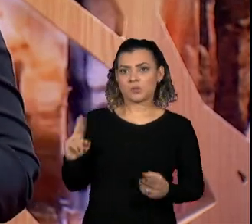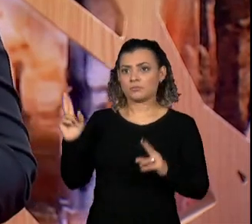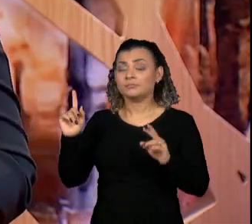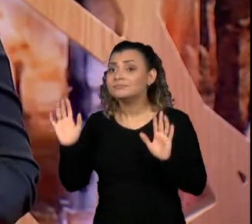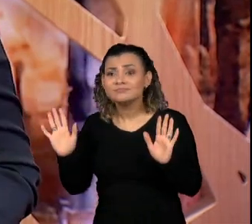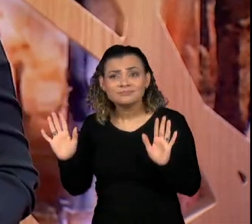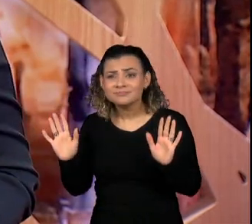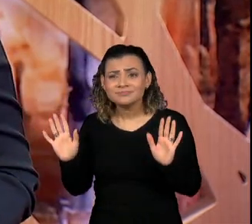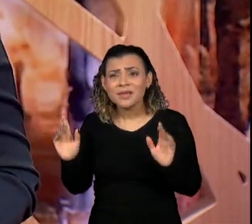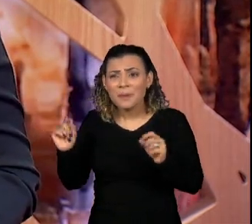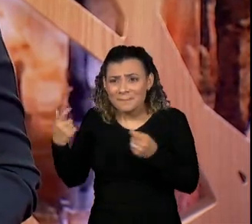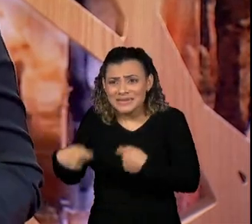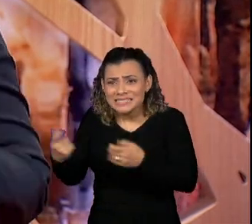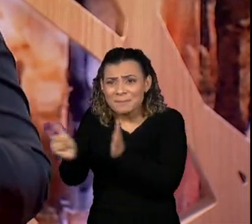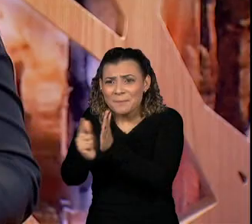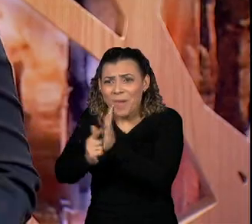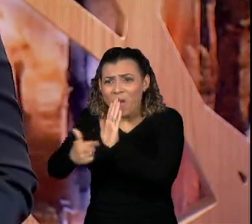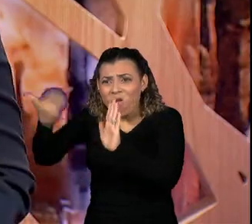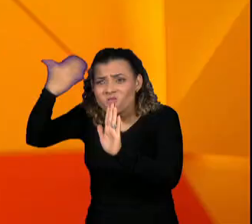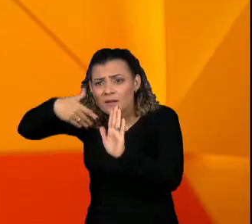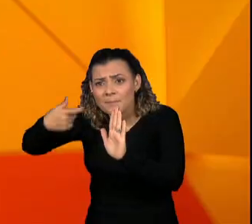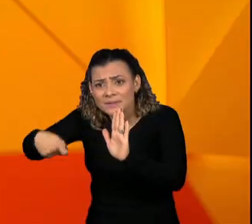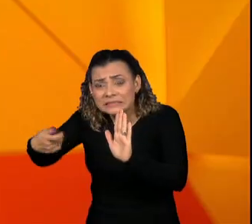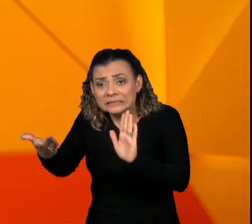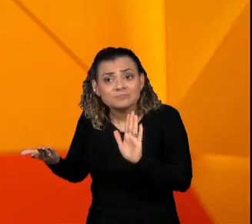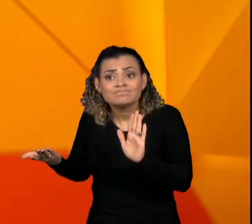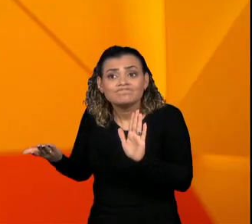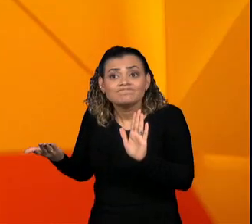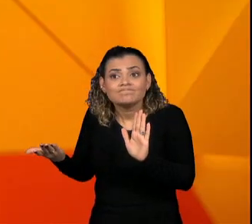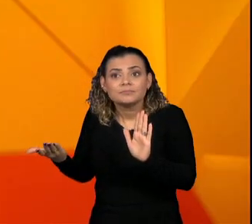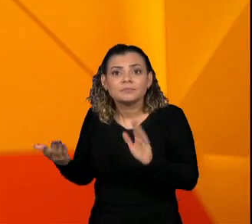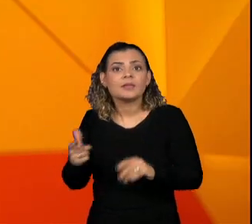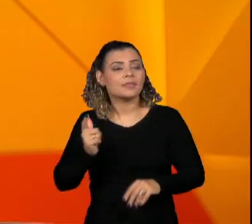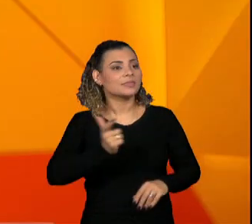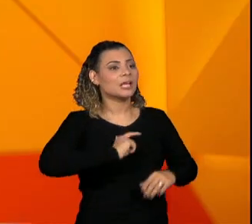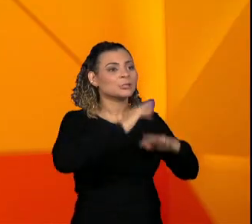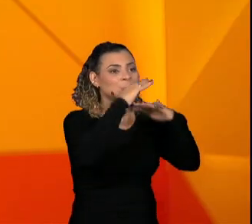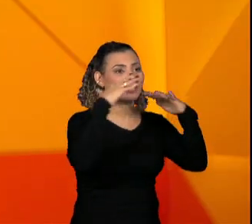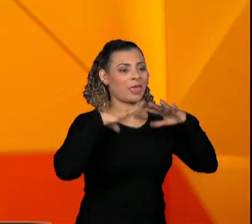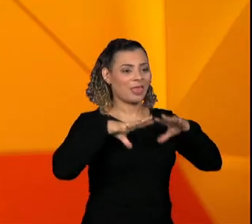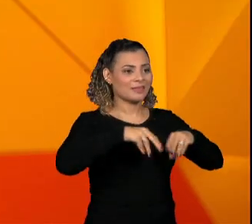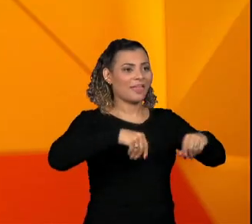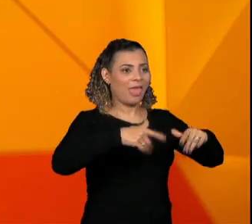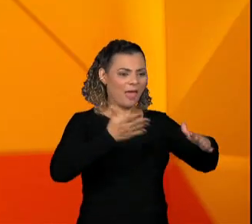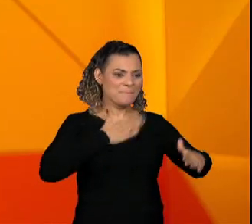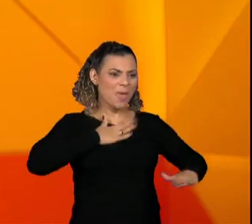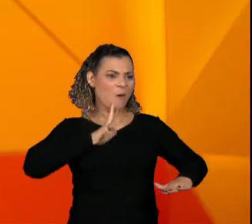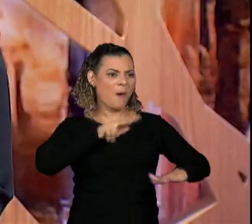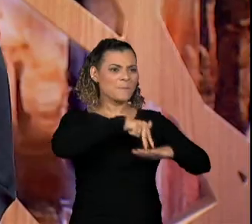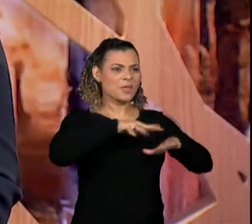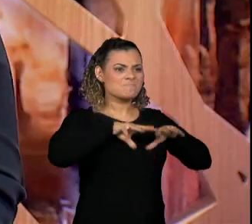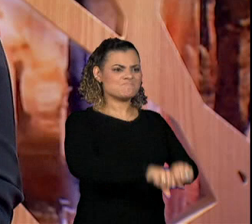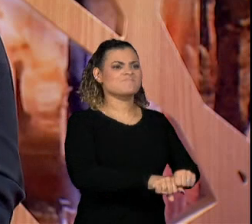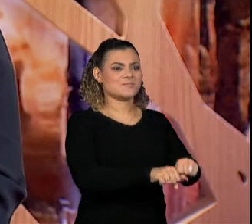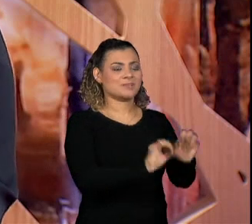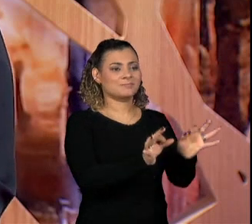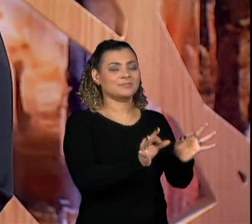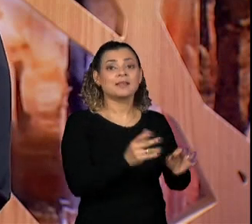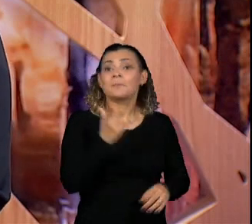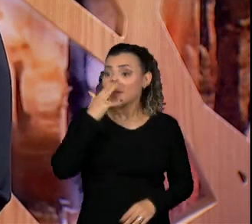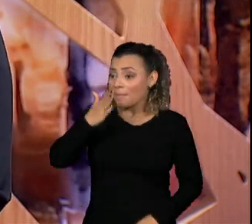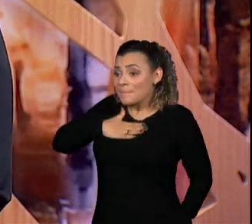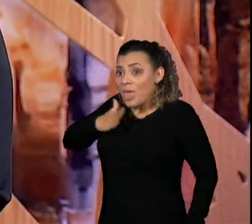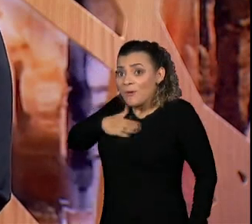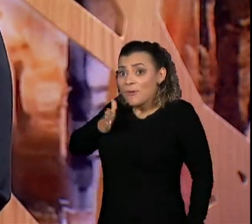quem disse que tem que estar no papel? Existe essa integração, esse cheiro, esse chão que eu piso. Isso, que faz parte de